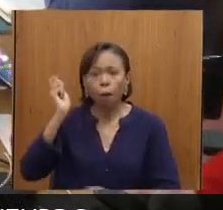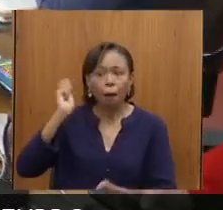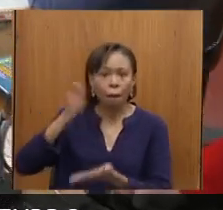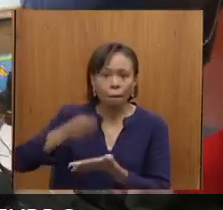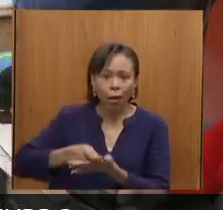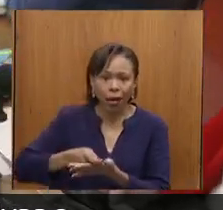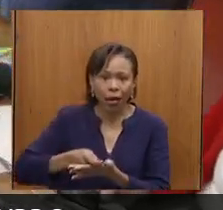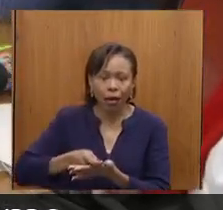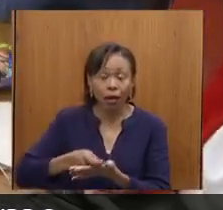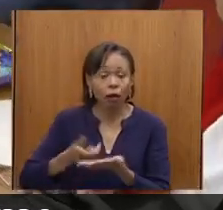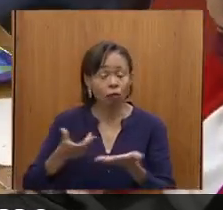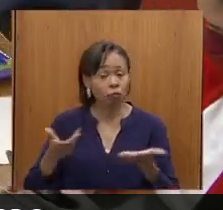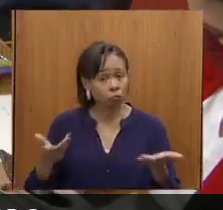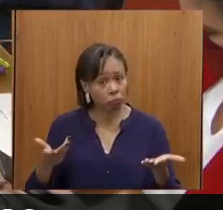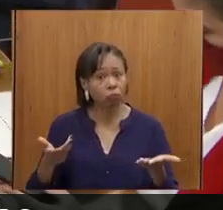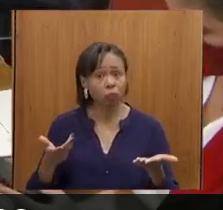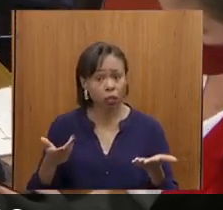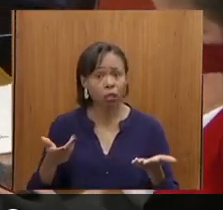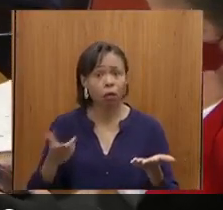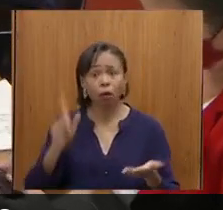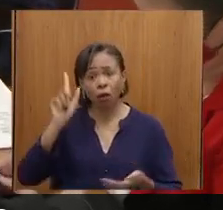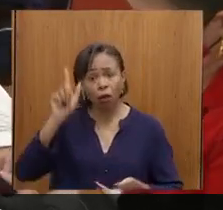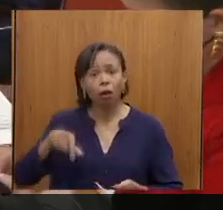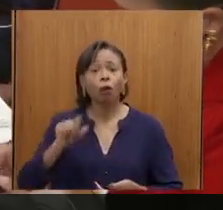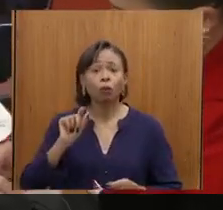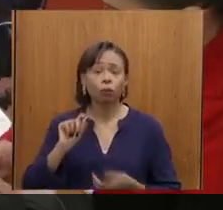pagamento. Então, para nós, isso é algo muito